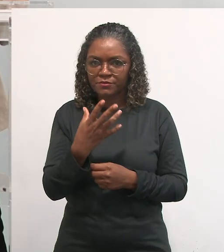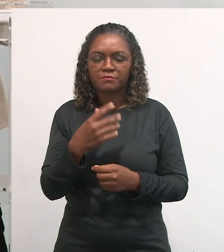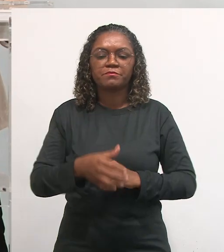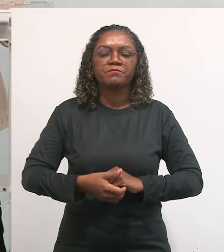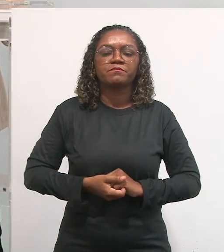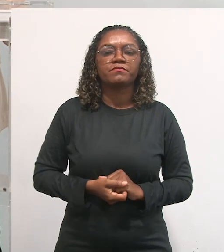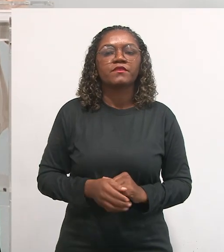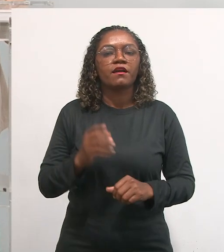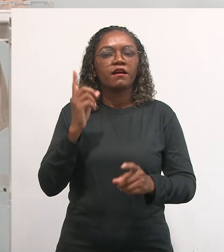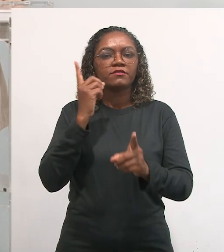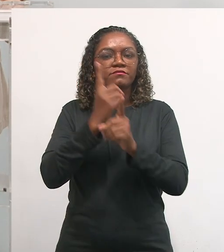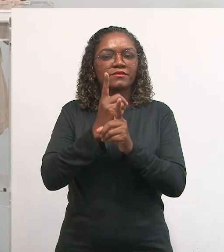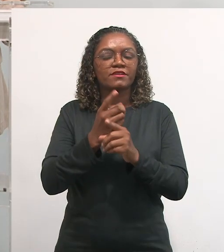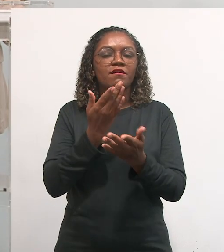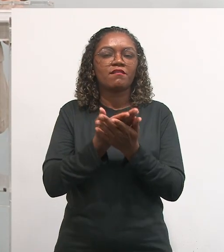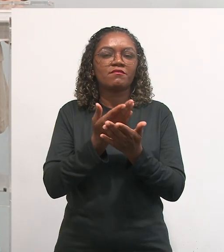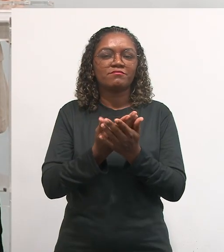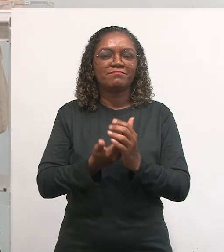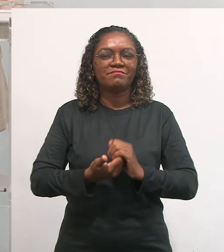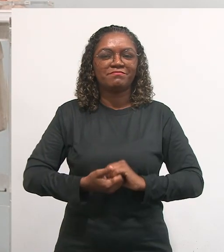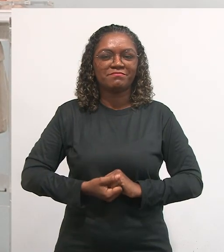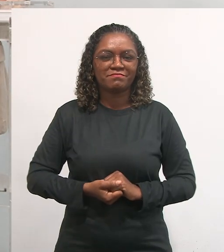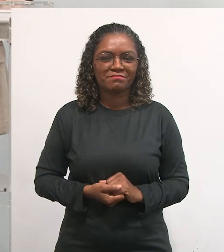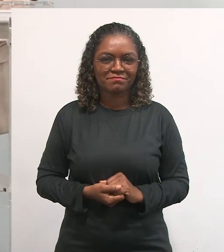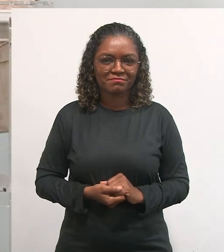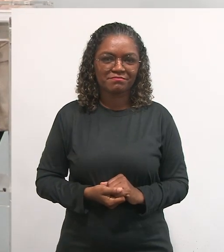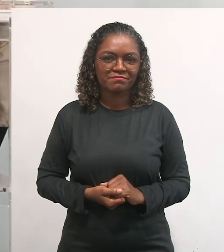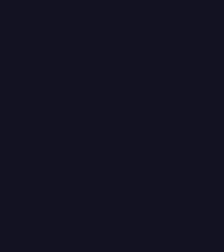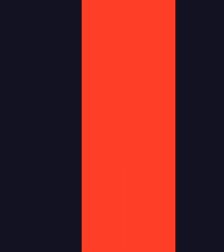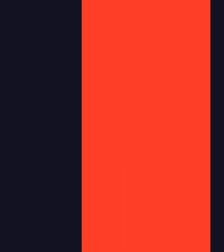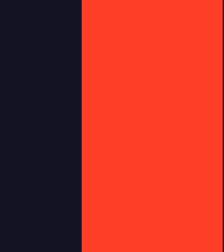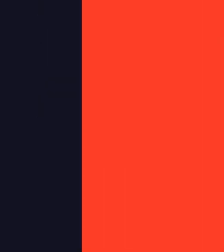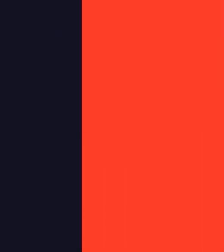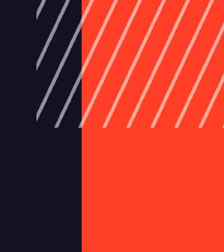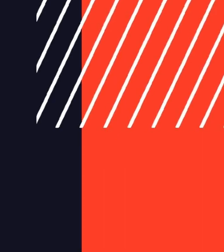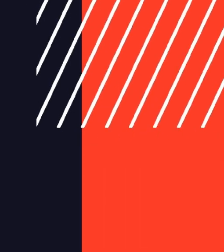excelente combinado até a próxima aula